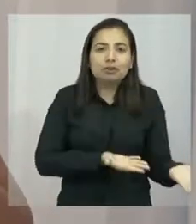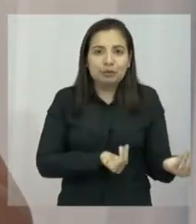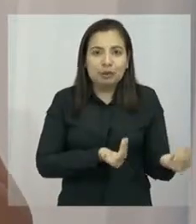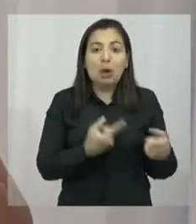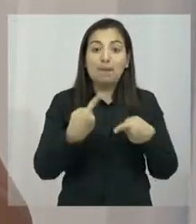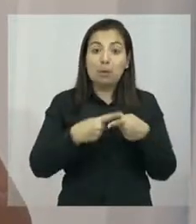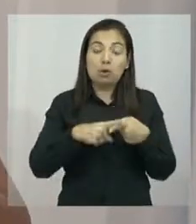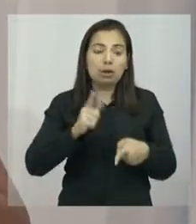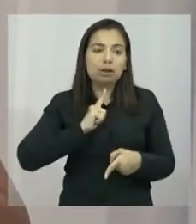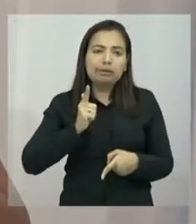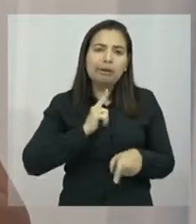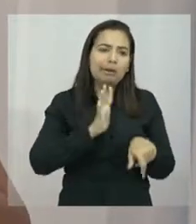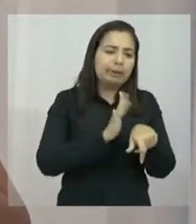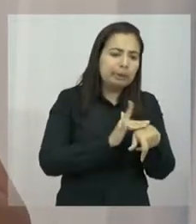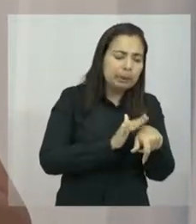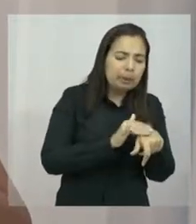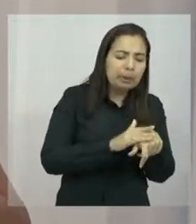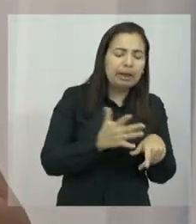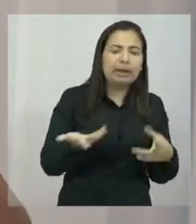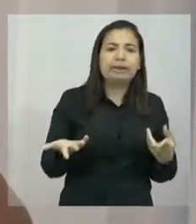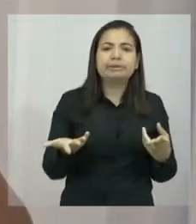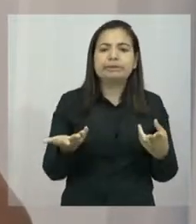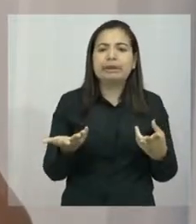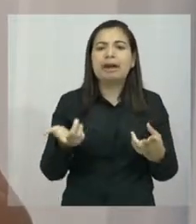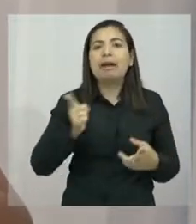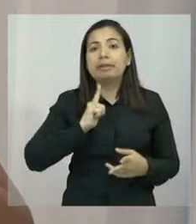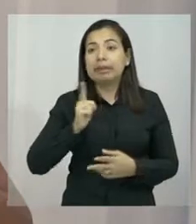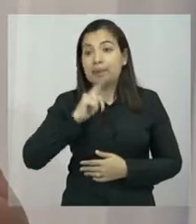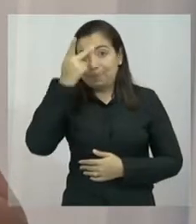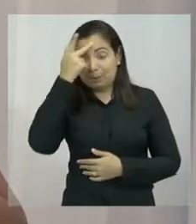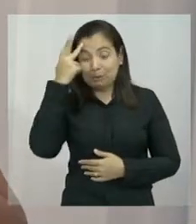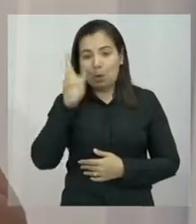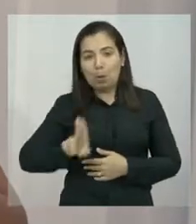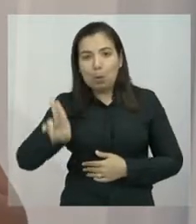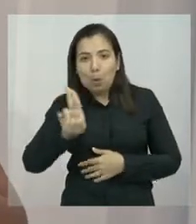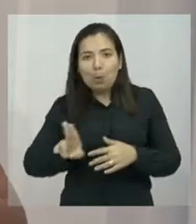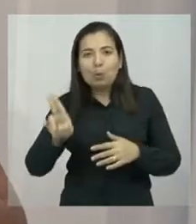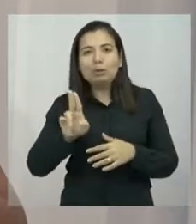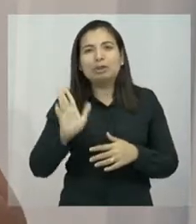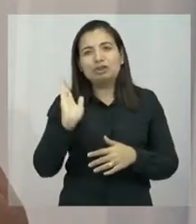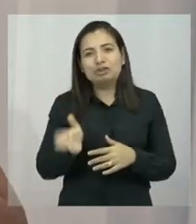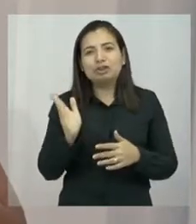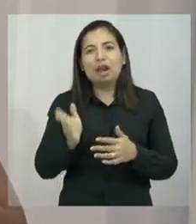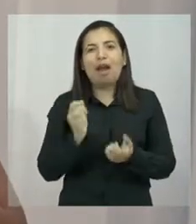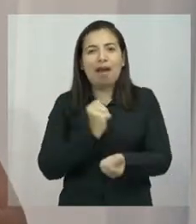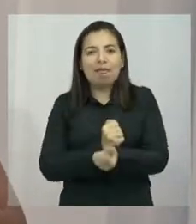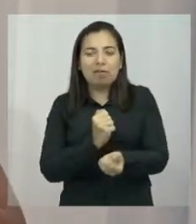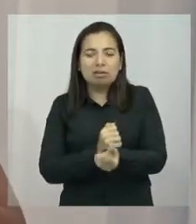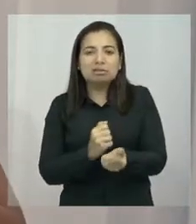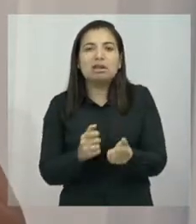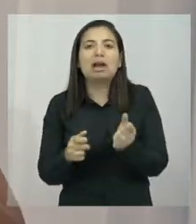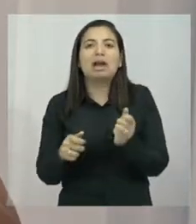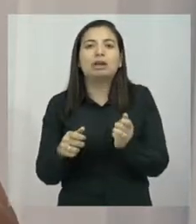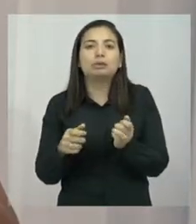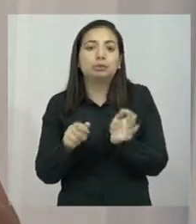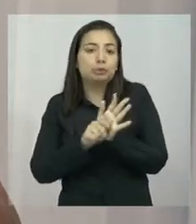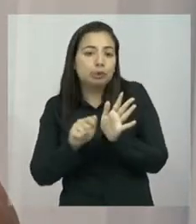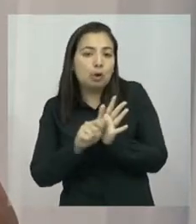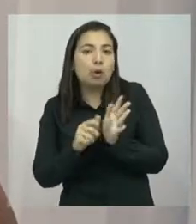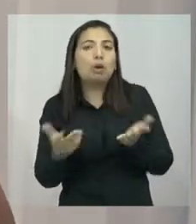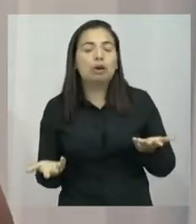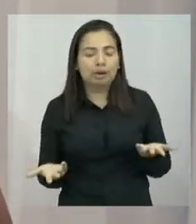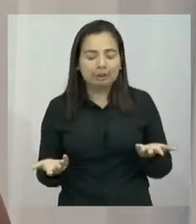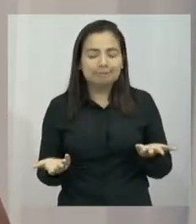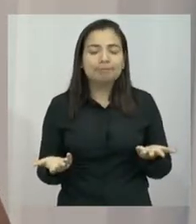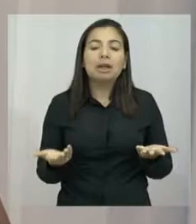né? Além dos químicos, que hoje nós falamos químicos, né? De nossos adolescentes, nós falamos